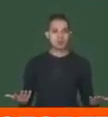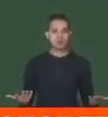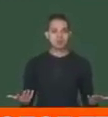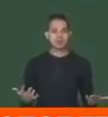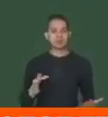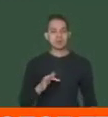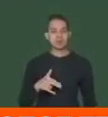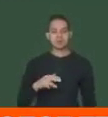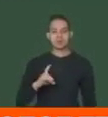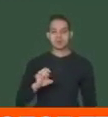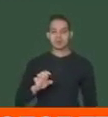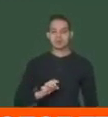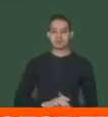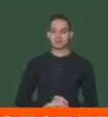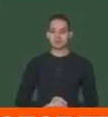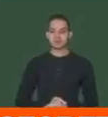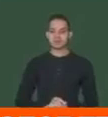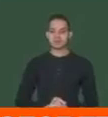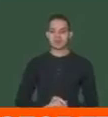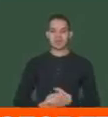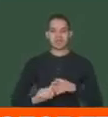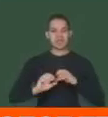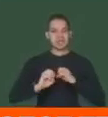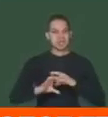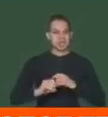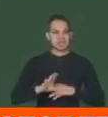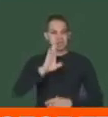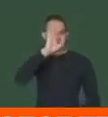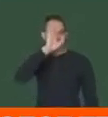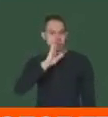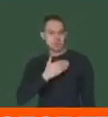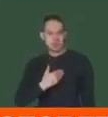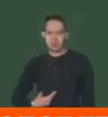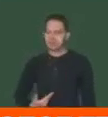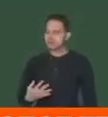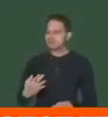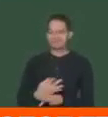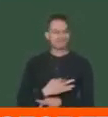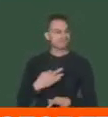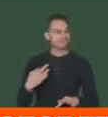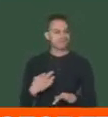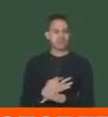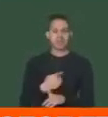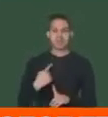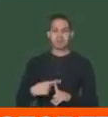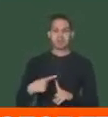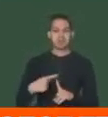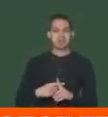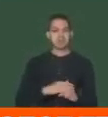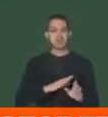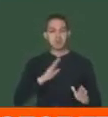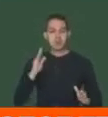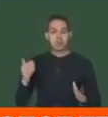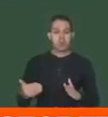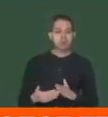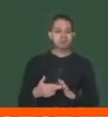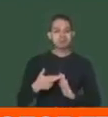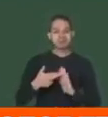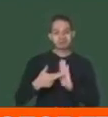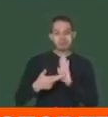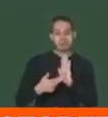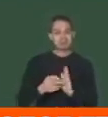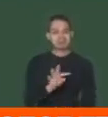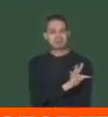FNDE. Não há educação pública que aguente isso, porque é tudo feito a partir de critérios que não são